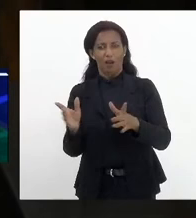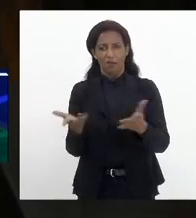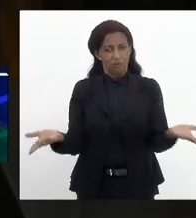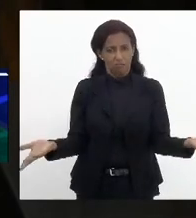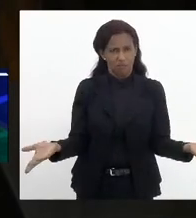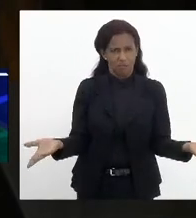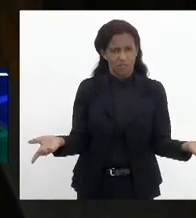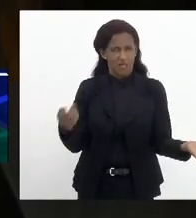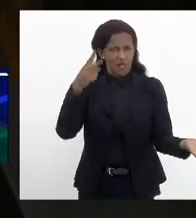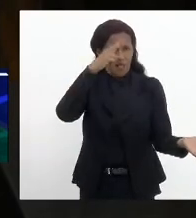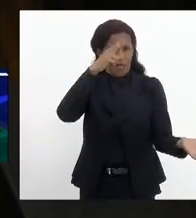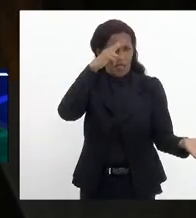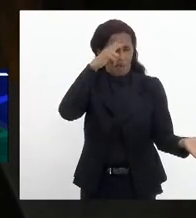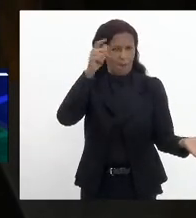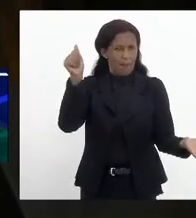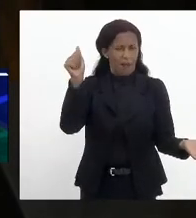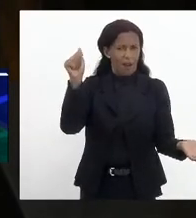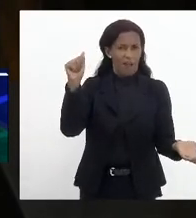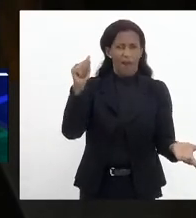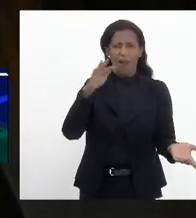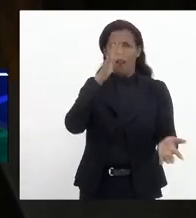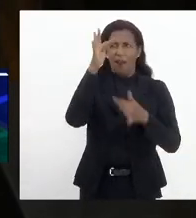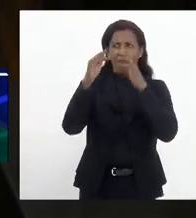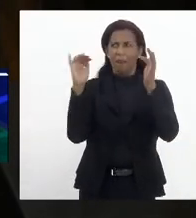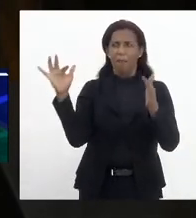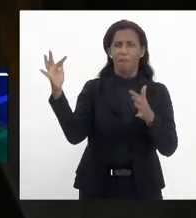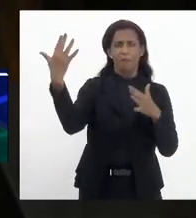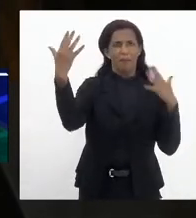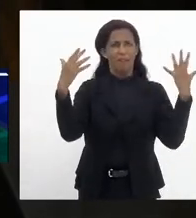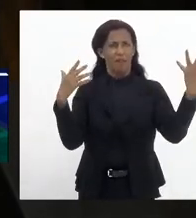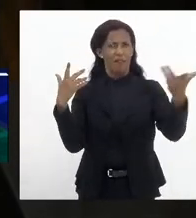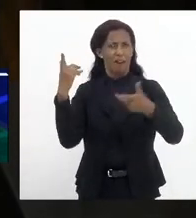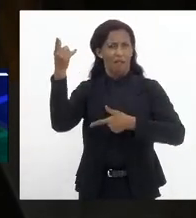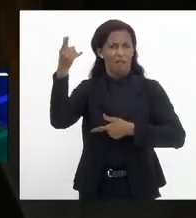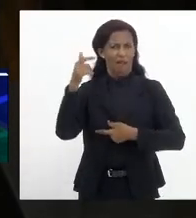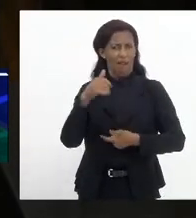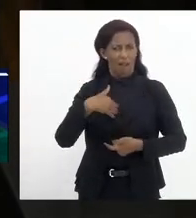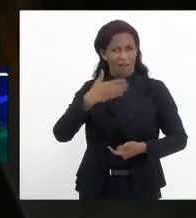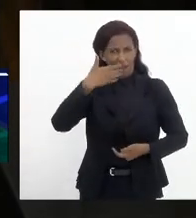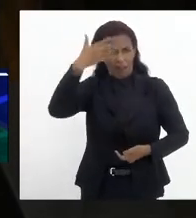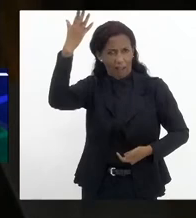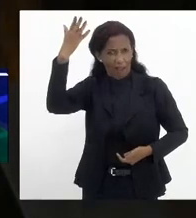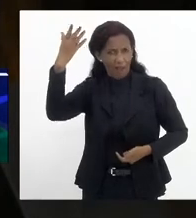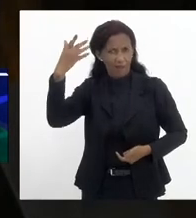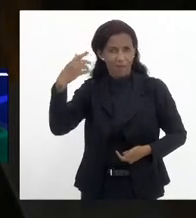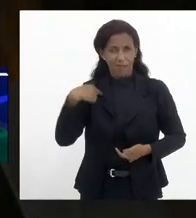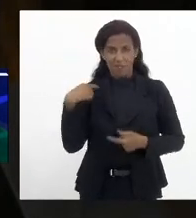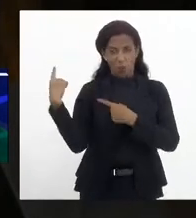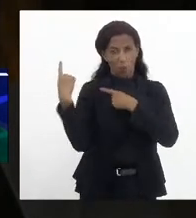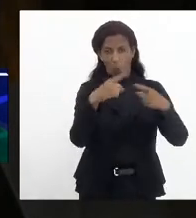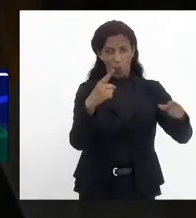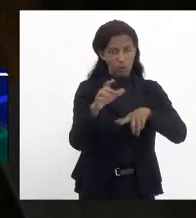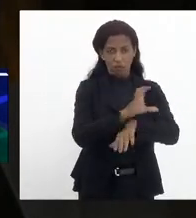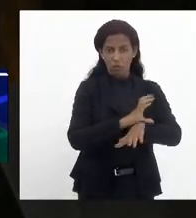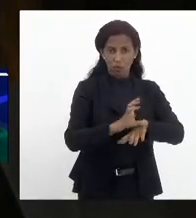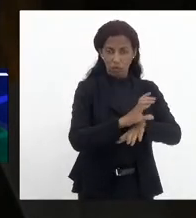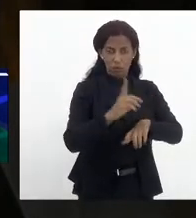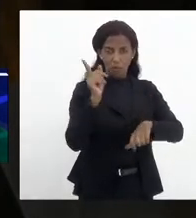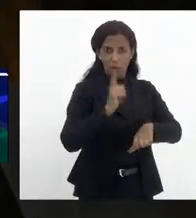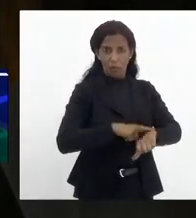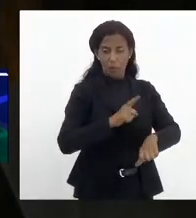Árabe, quando aqueles árabes estavam indo às ruas, eles estavam ferindo a Constituição naquele momento,